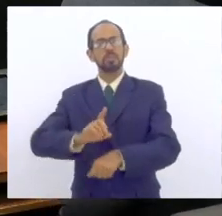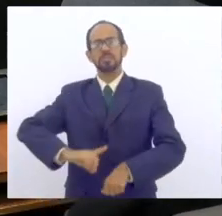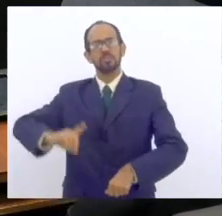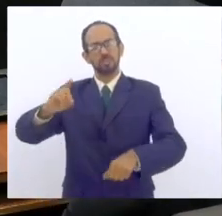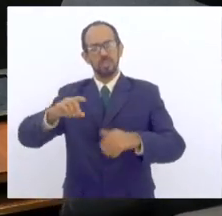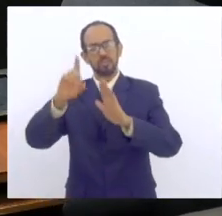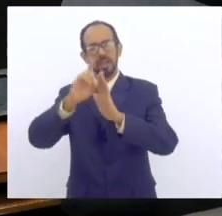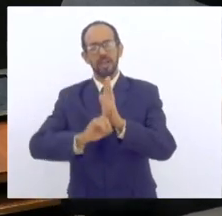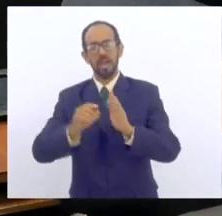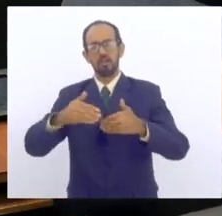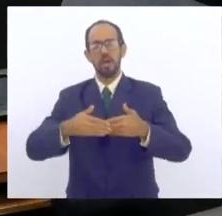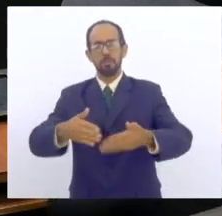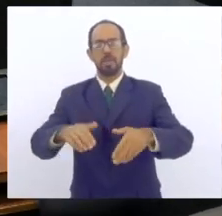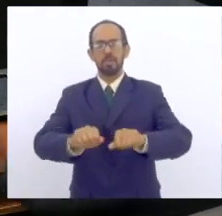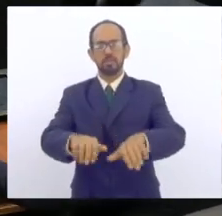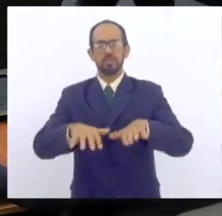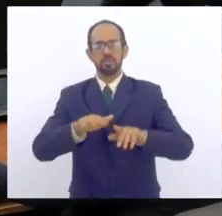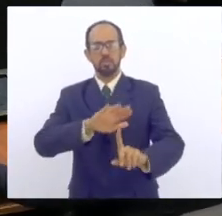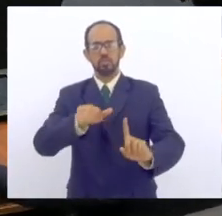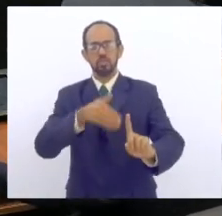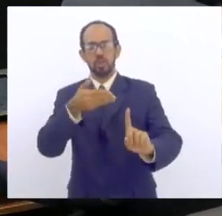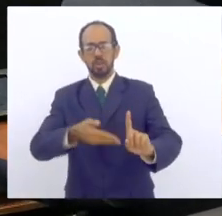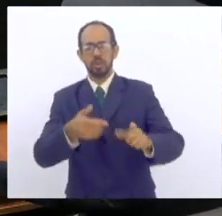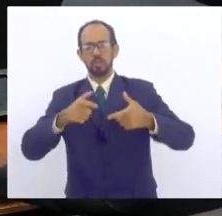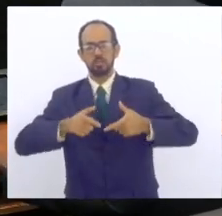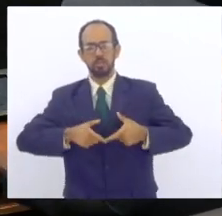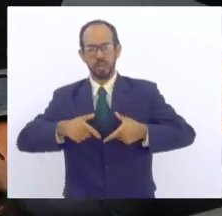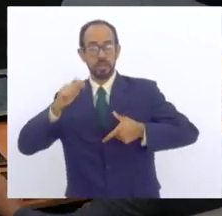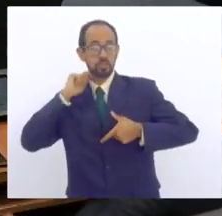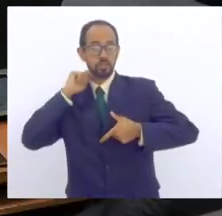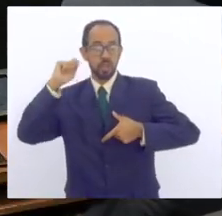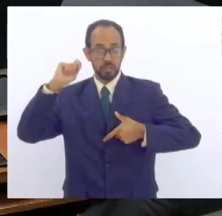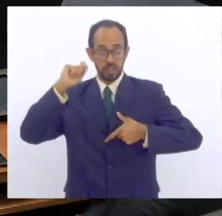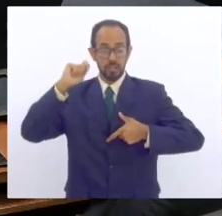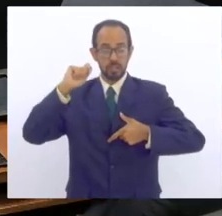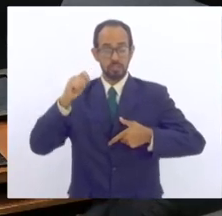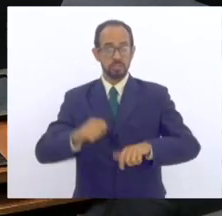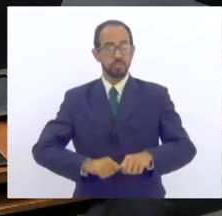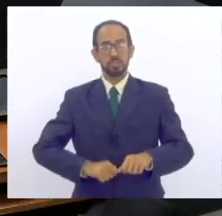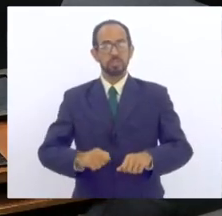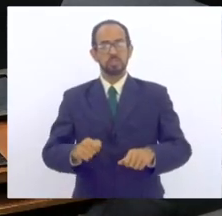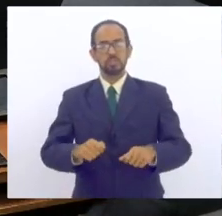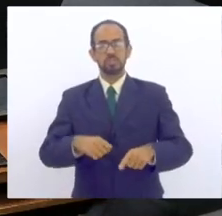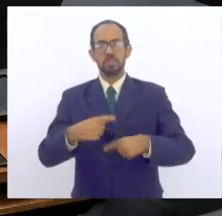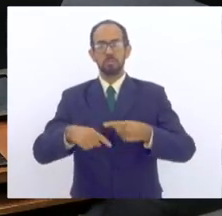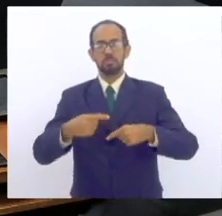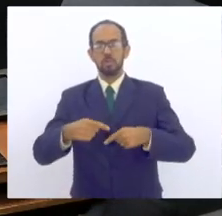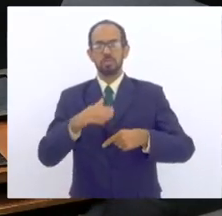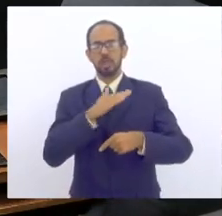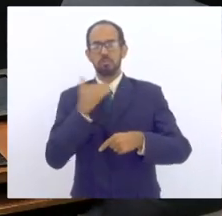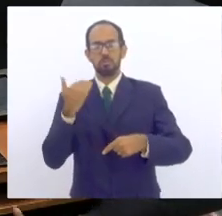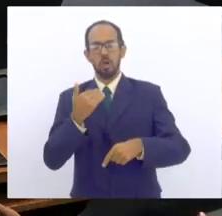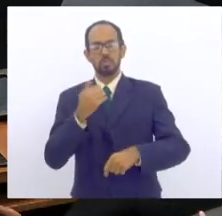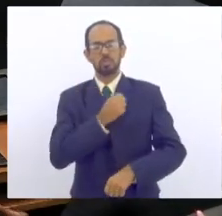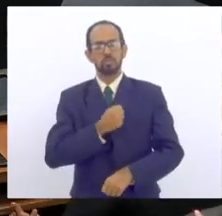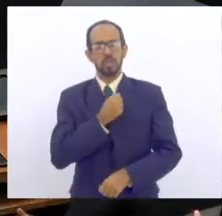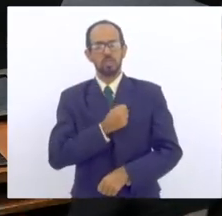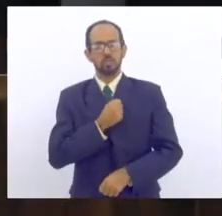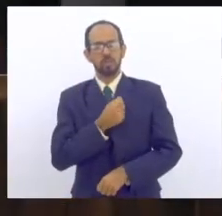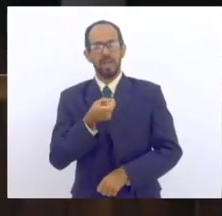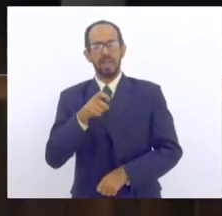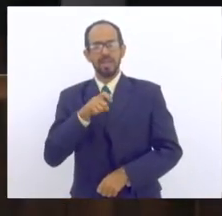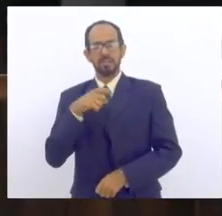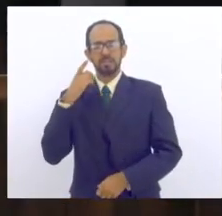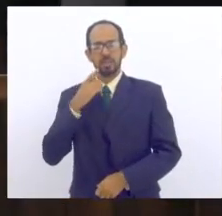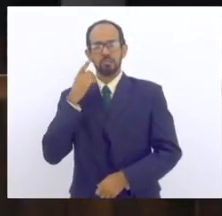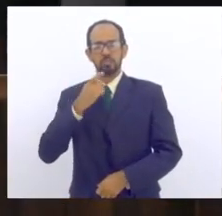declaro aberto a sessão solene de entrega de medalha Tiradentes e caráter pós morte em aos saudoso ex deputado federal